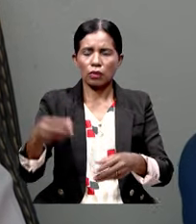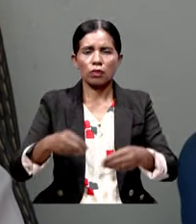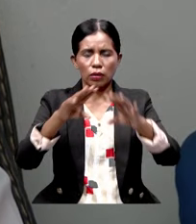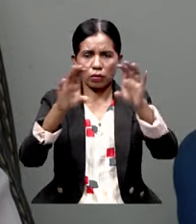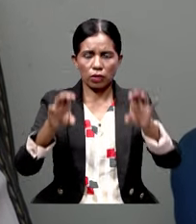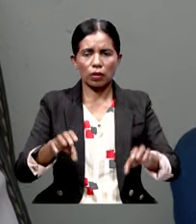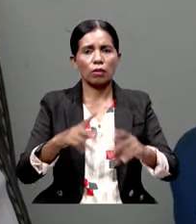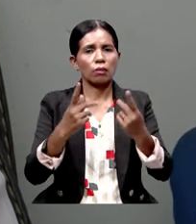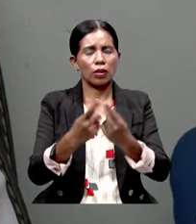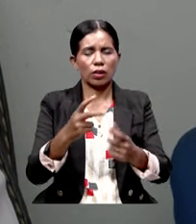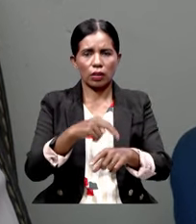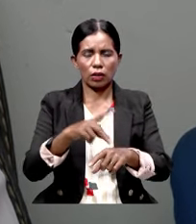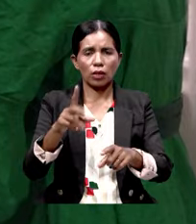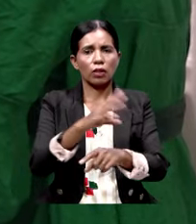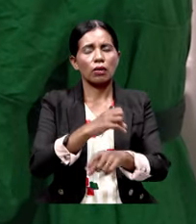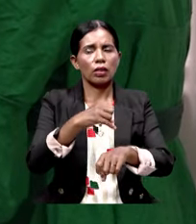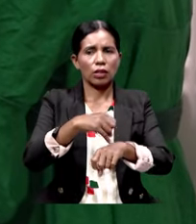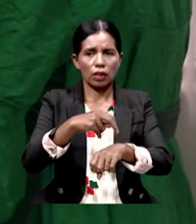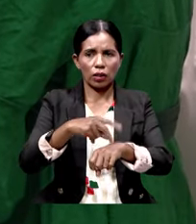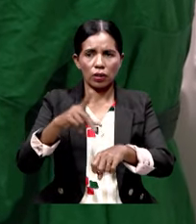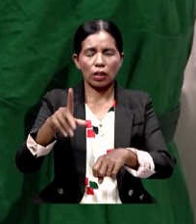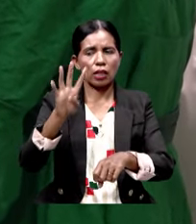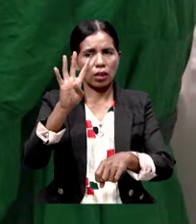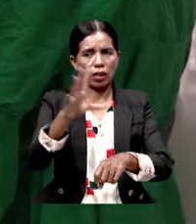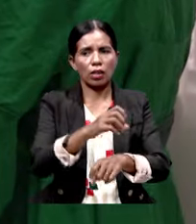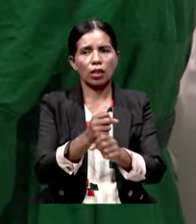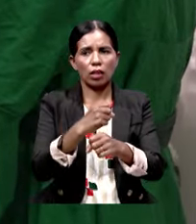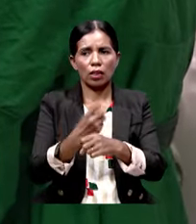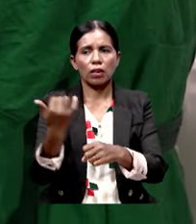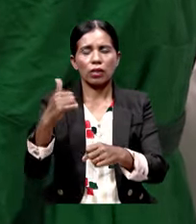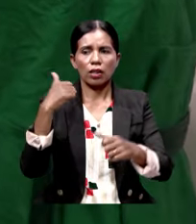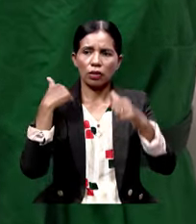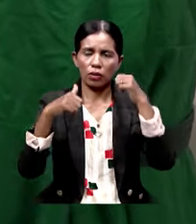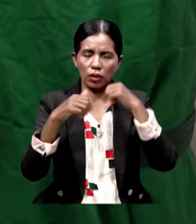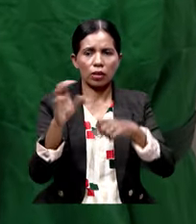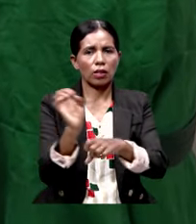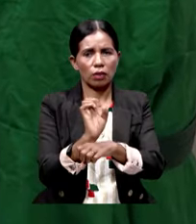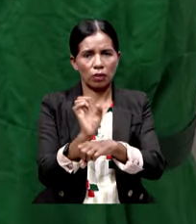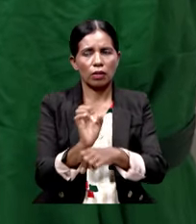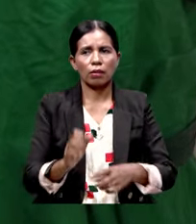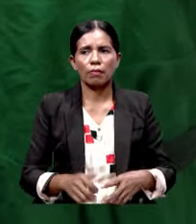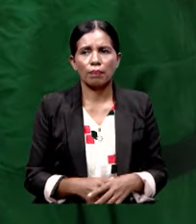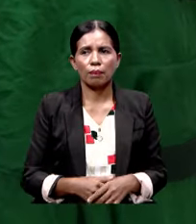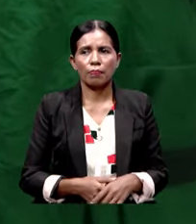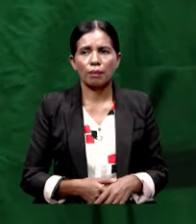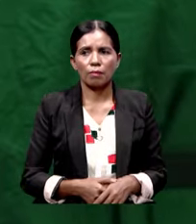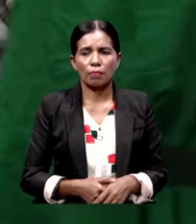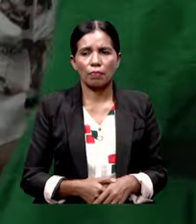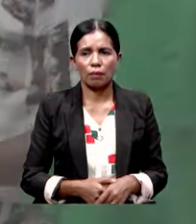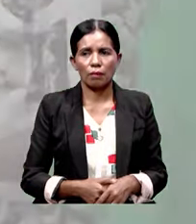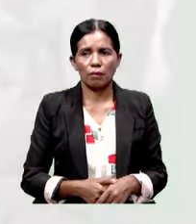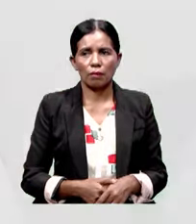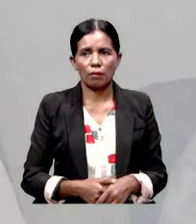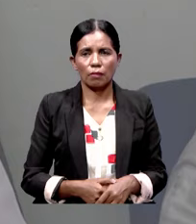investidor nasional no internasional hat ne beda daune halaona sira ne atividade ekonomika. Trade Invest halau